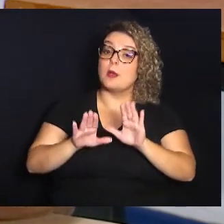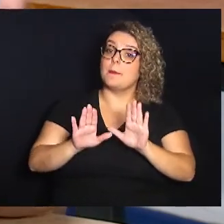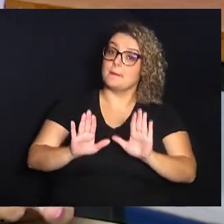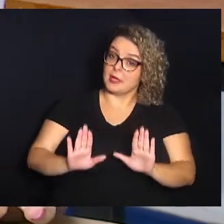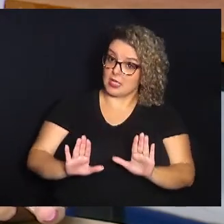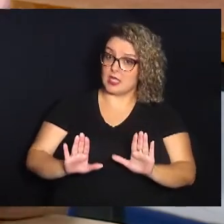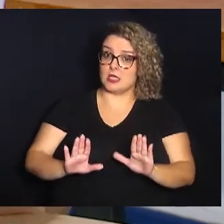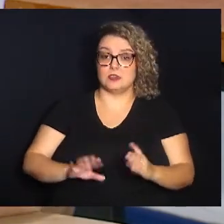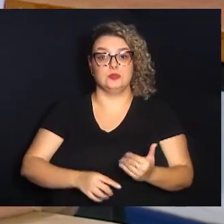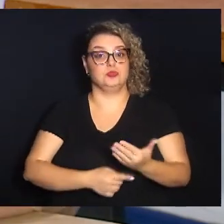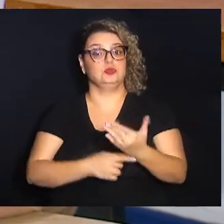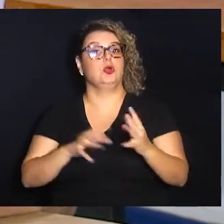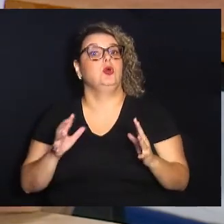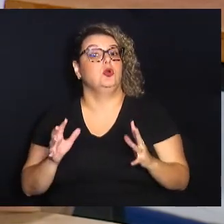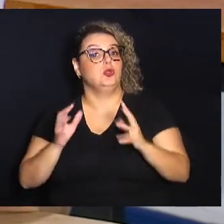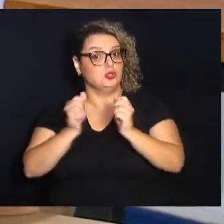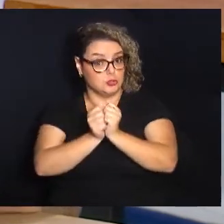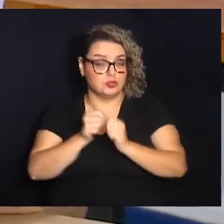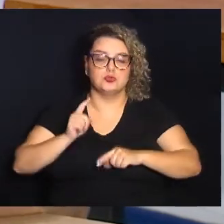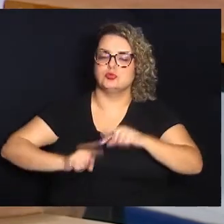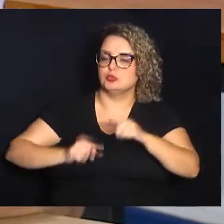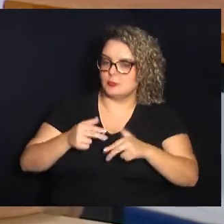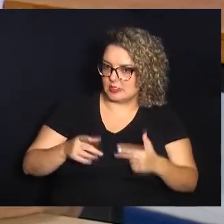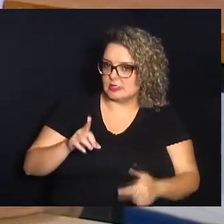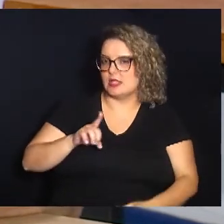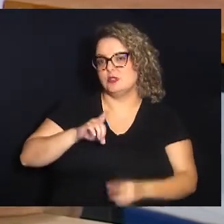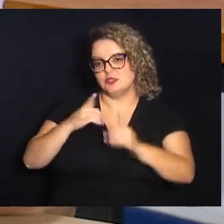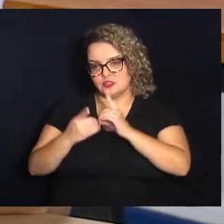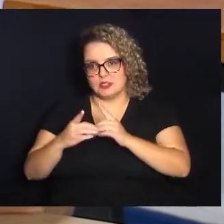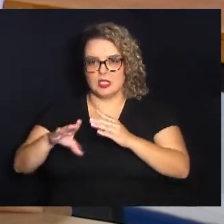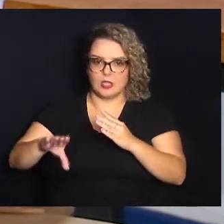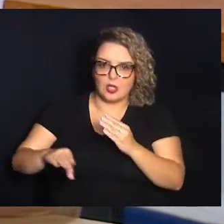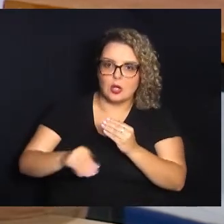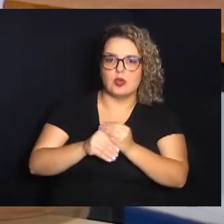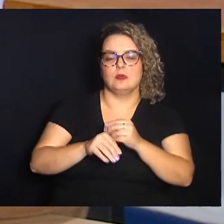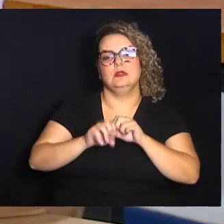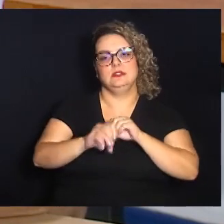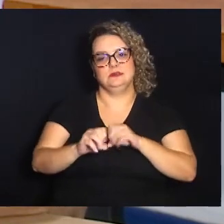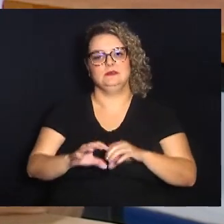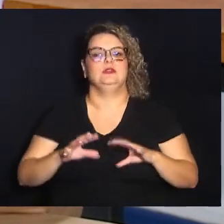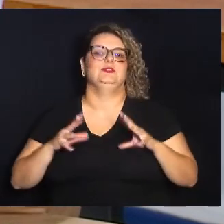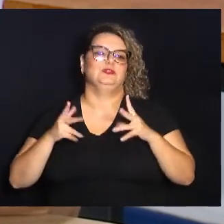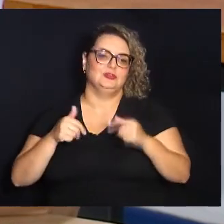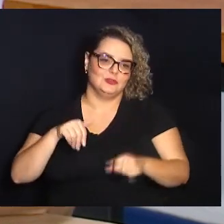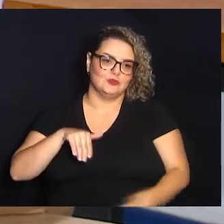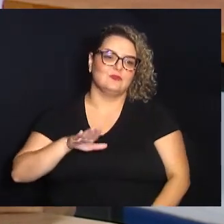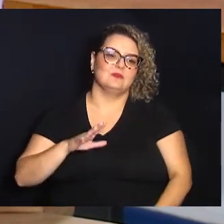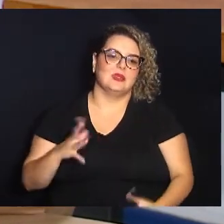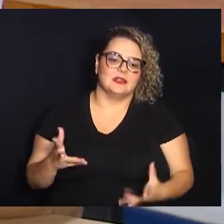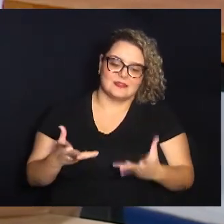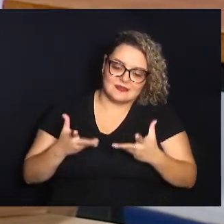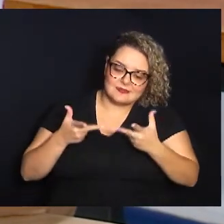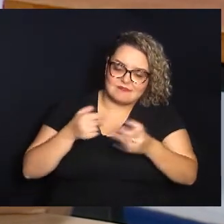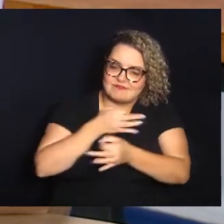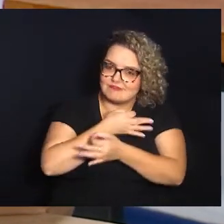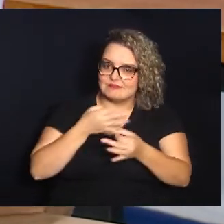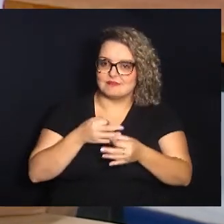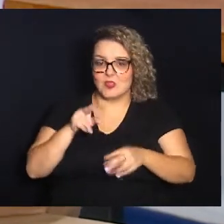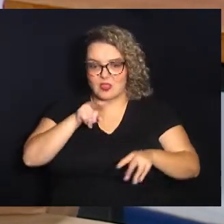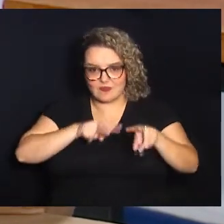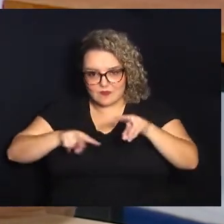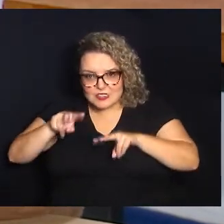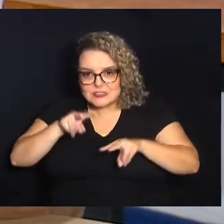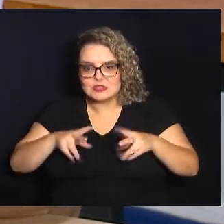agrega, mas que a tecnologia, junto do material didático, complementa o ensino e torna tudo muito mais rico, tudo